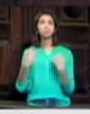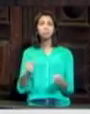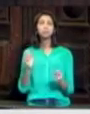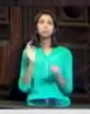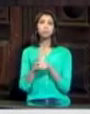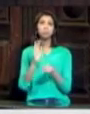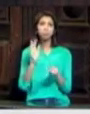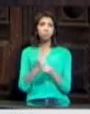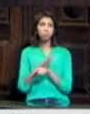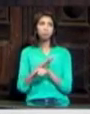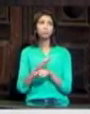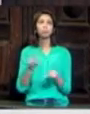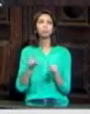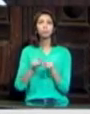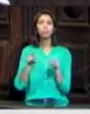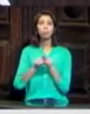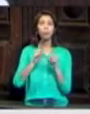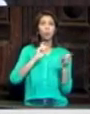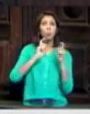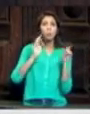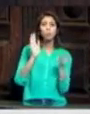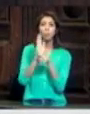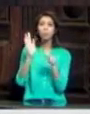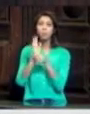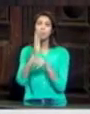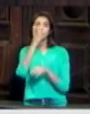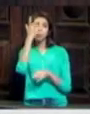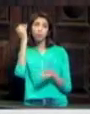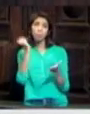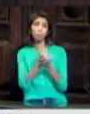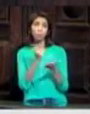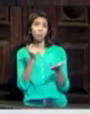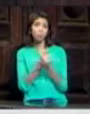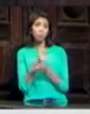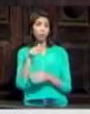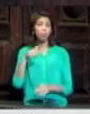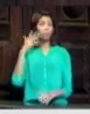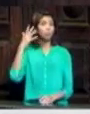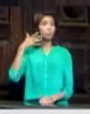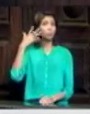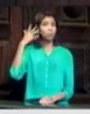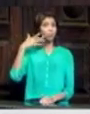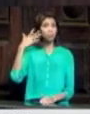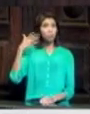agendar pela Comissão de Defesa do Consumidor esta audiência pública,